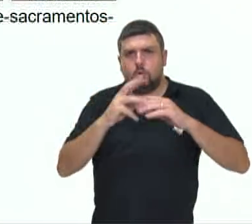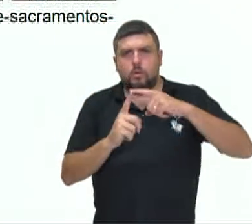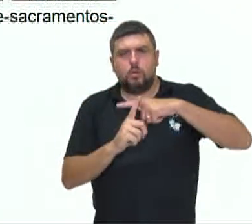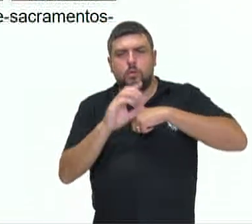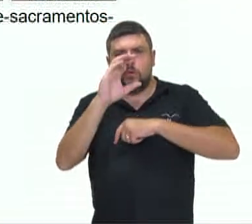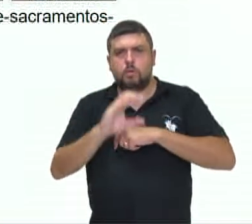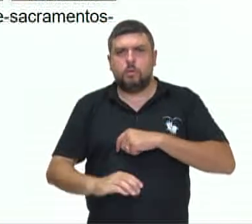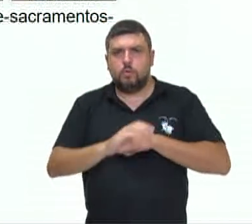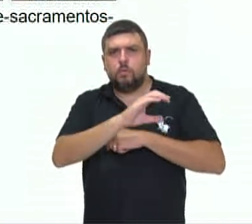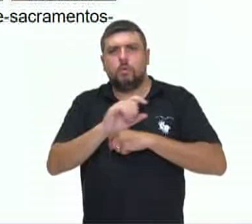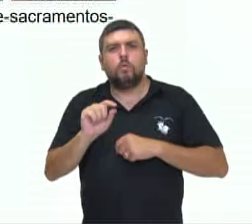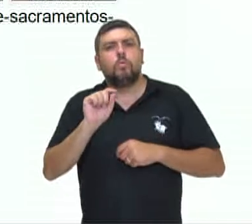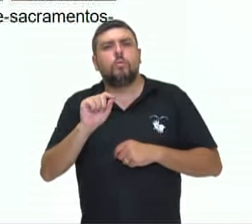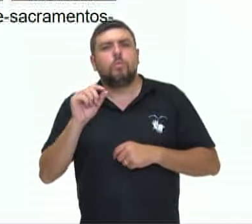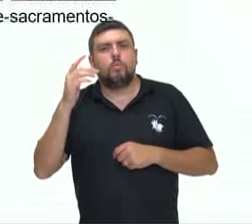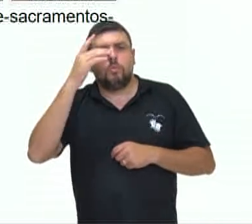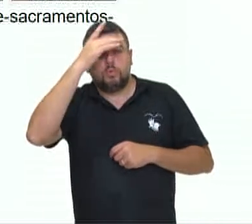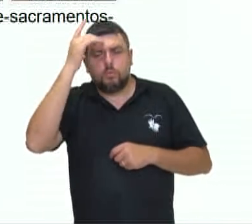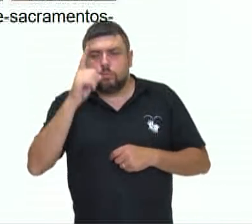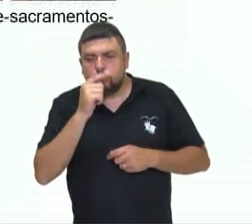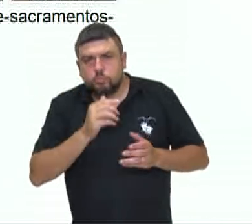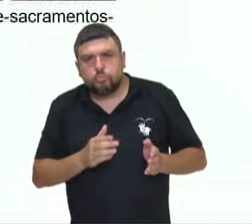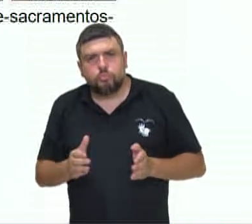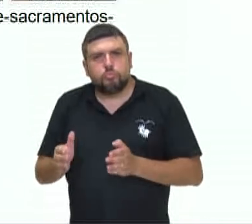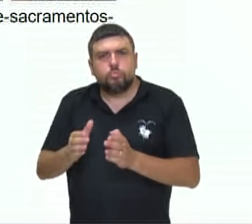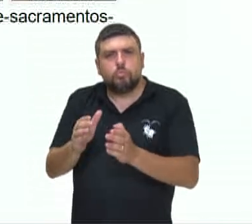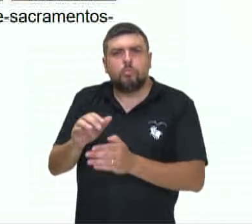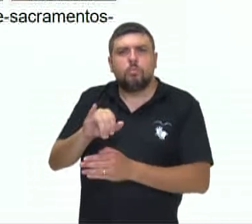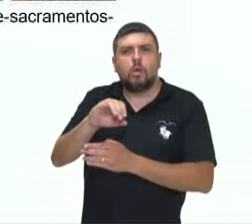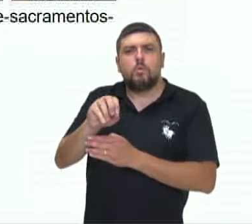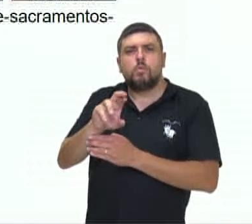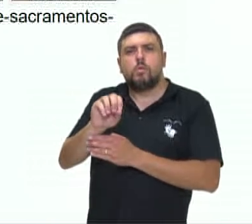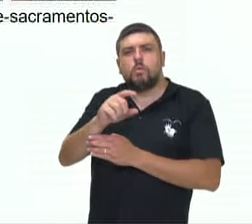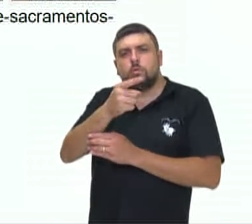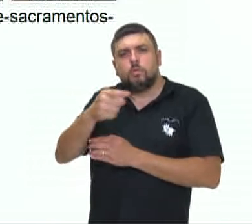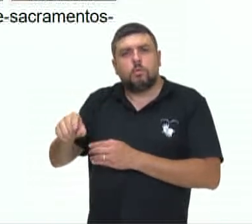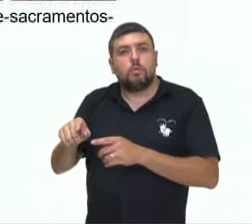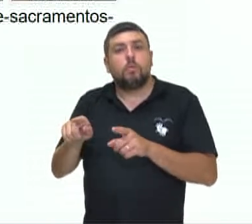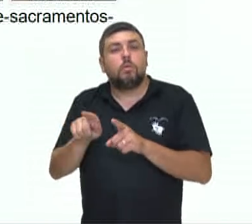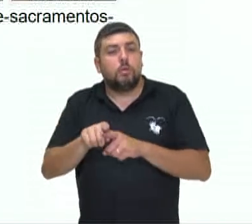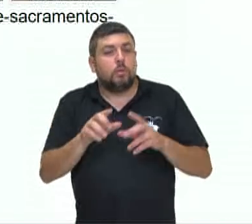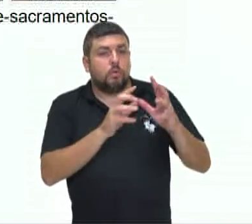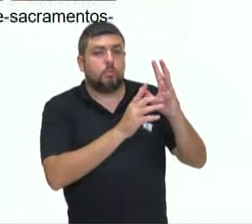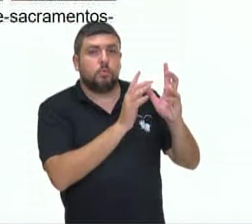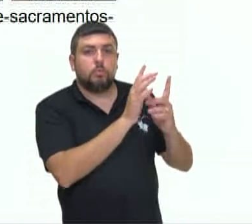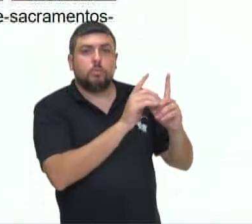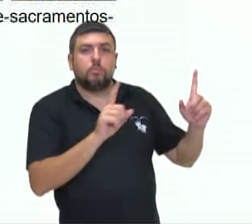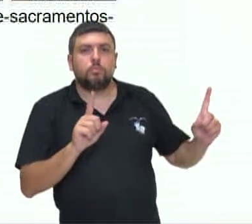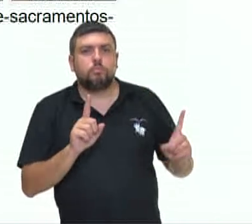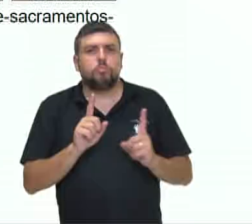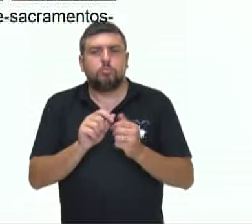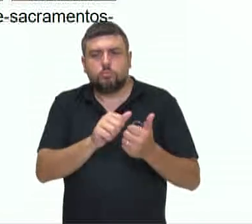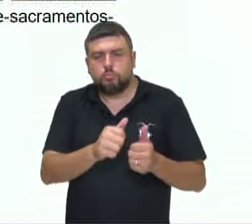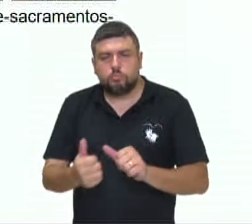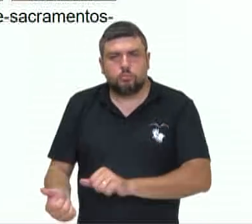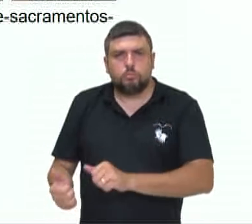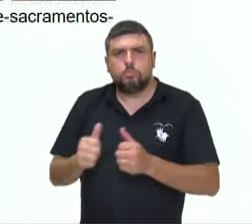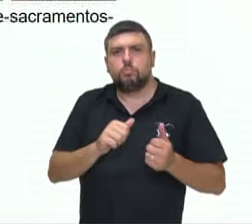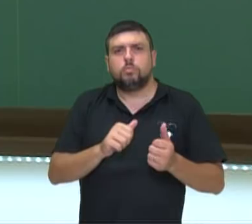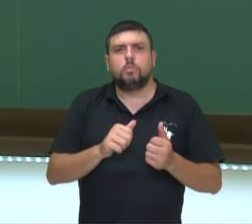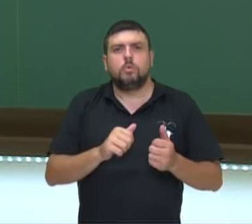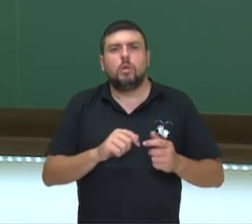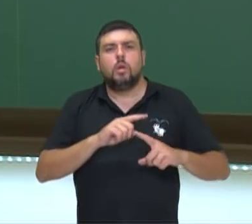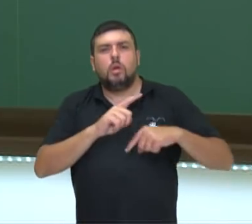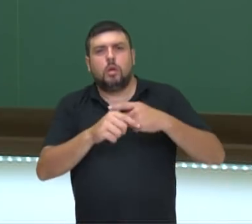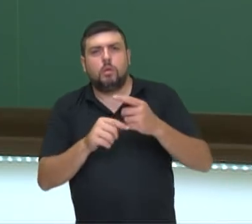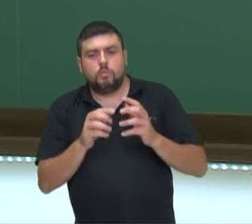tradição, ele batizava as pessoas no Rio Jordão. E ele batizou Jesus. Então, João Batista batizou Jesus, depois Jesus lavou os